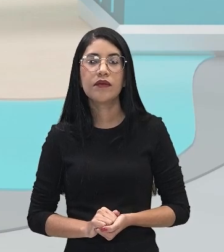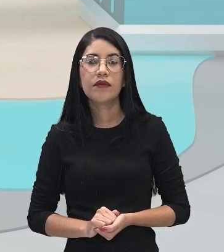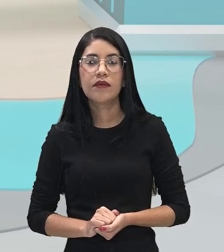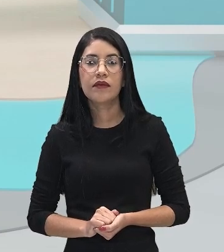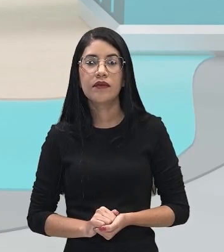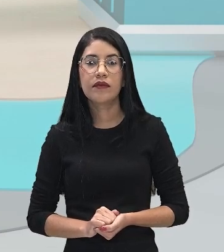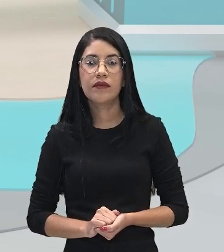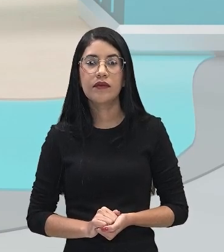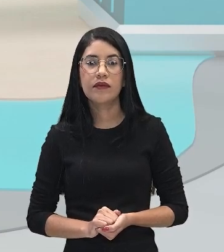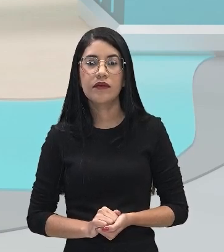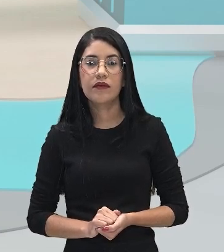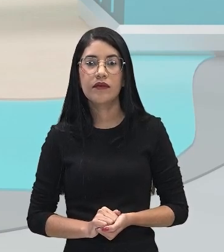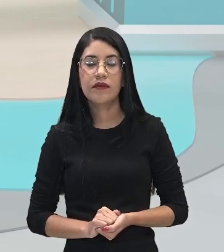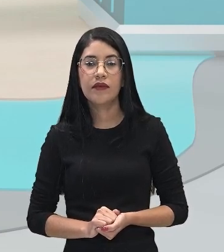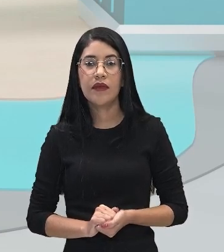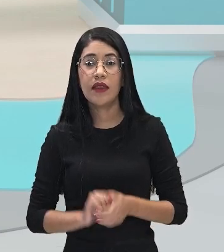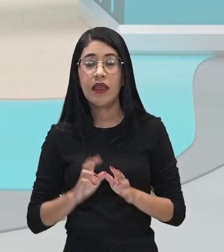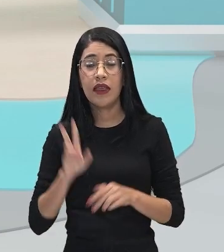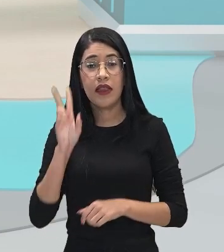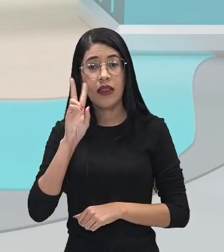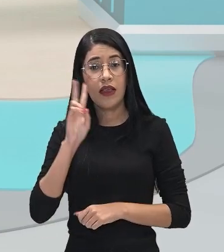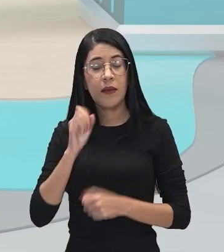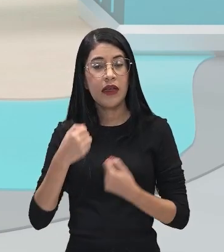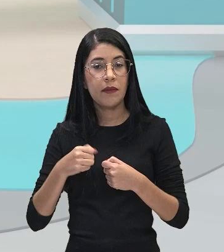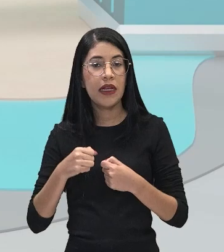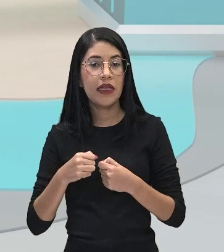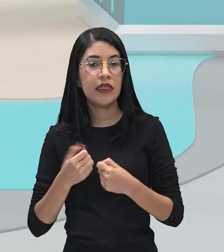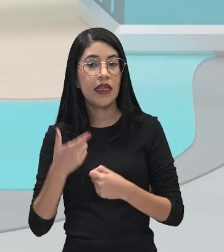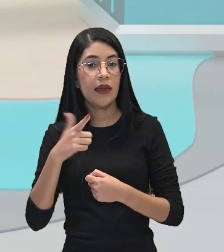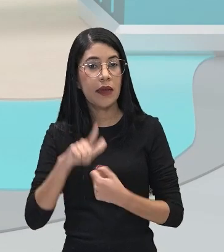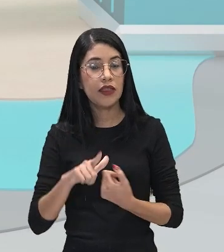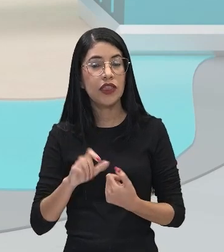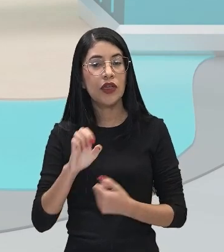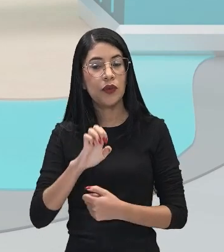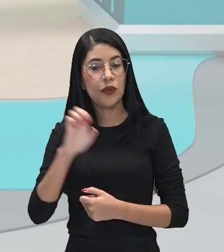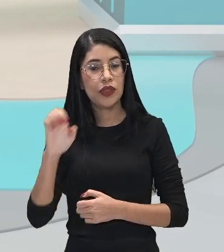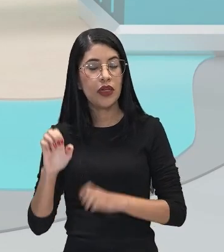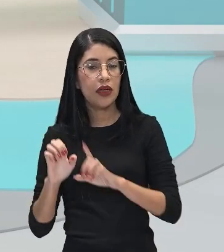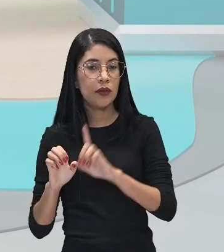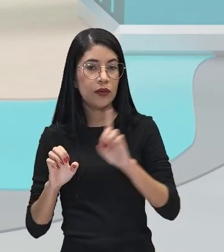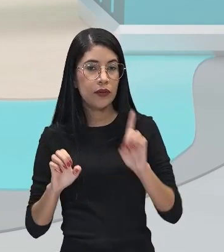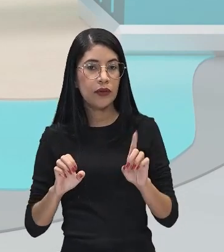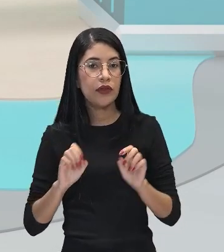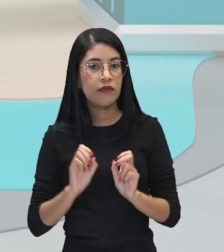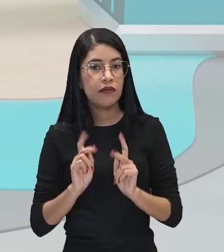Muito bem. Lembrando que exercício unilateral contempla-se os dois lados.